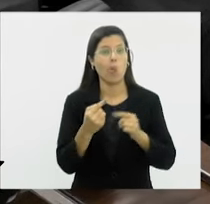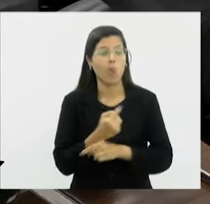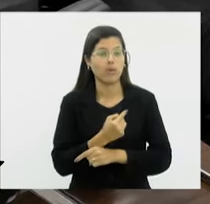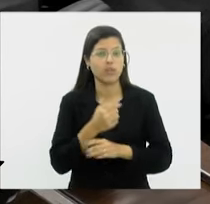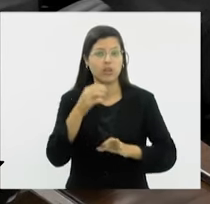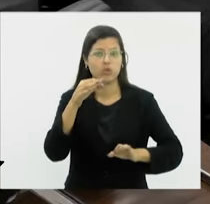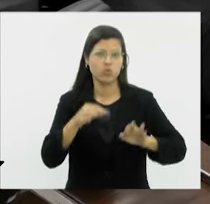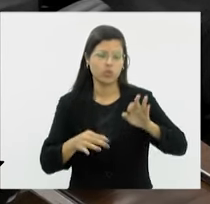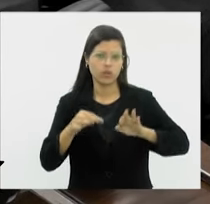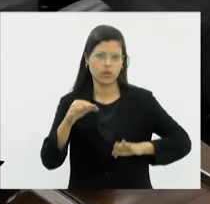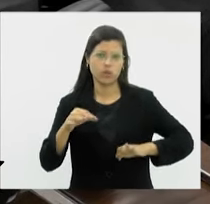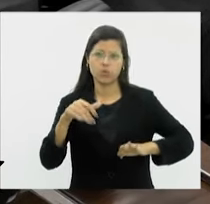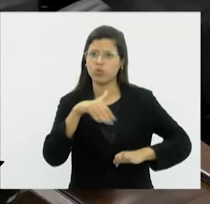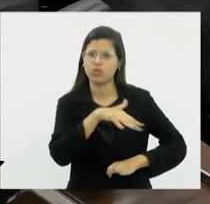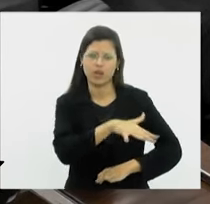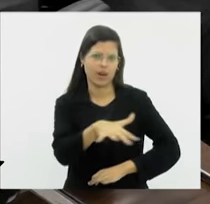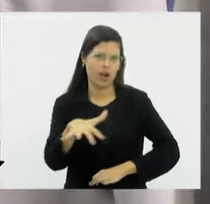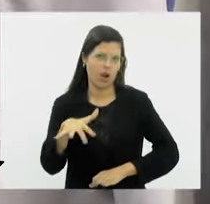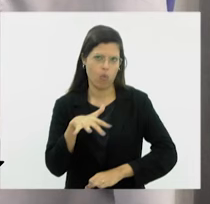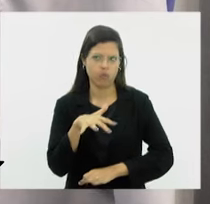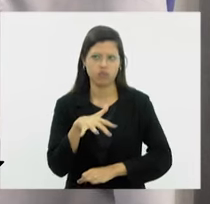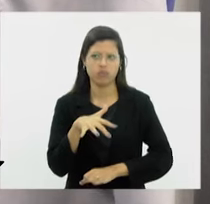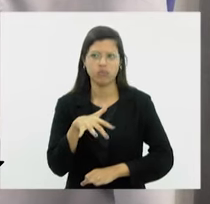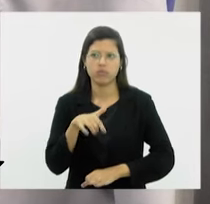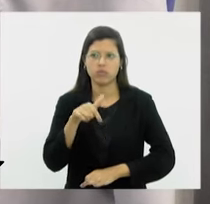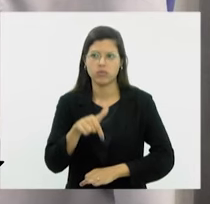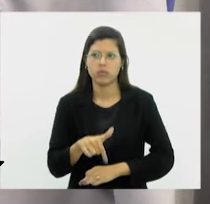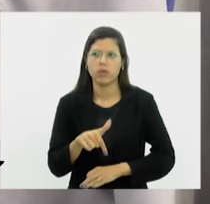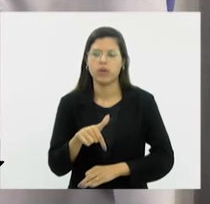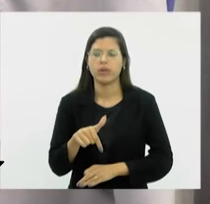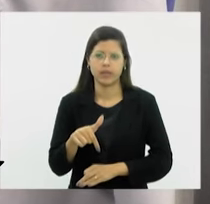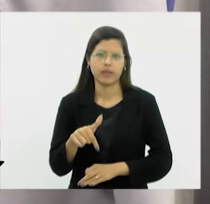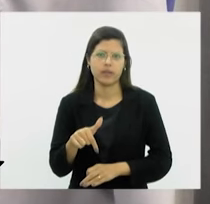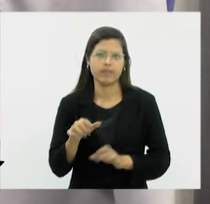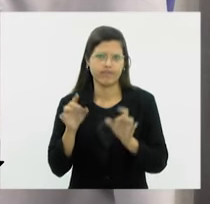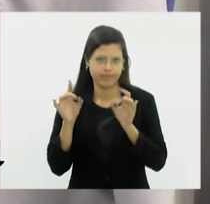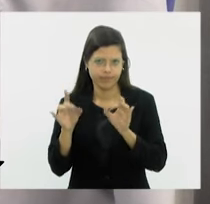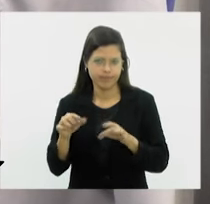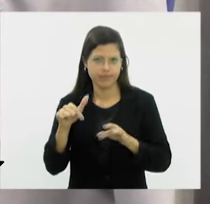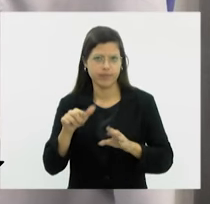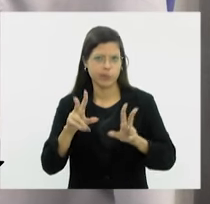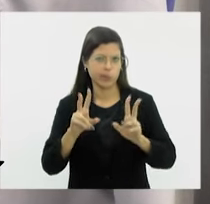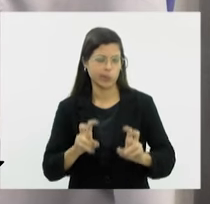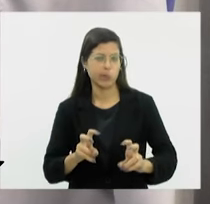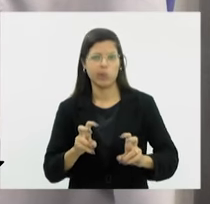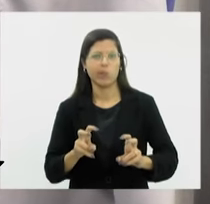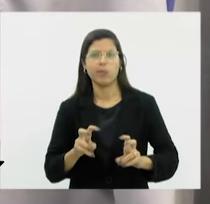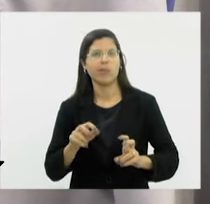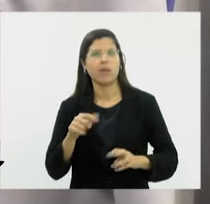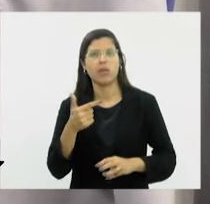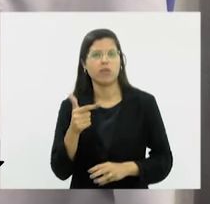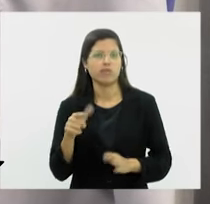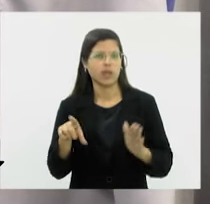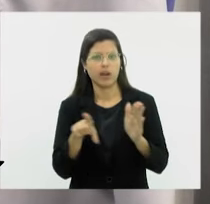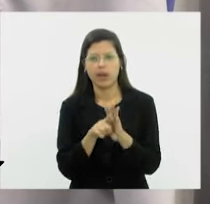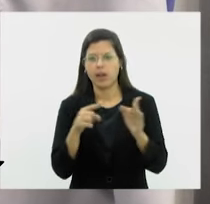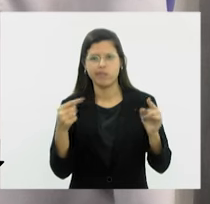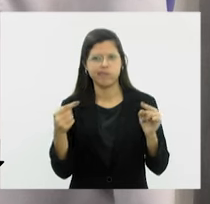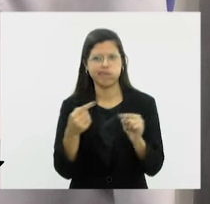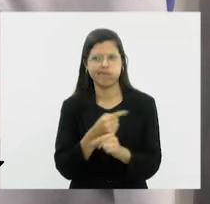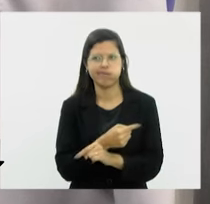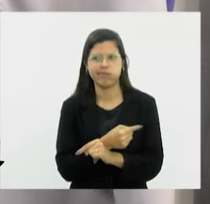jurídico, de um modo geral. Então, nesse caso em especial, como não há lei para ser